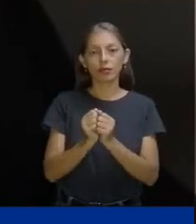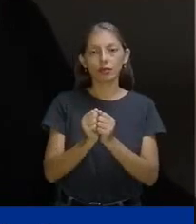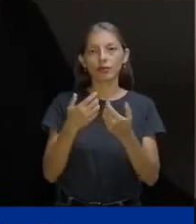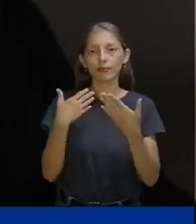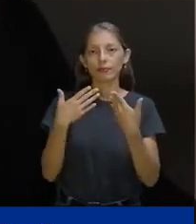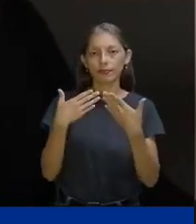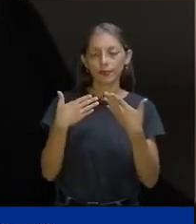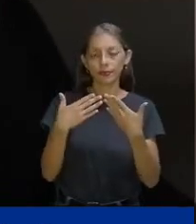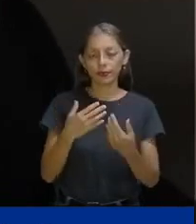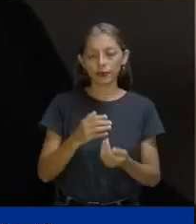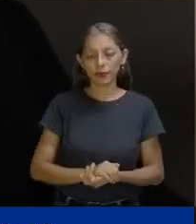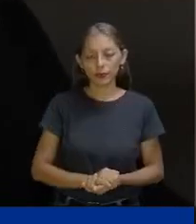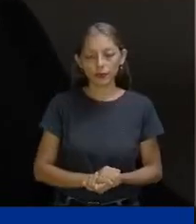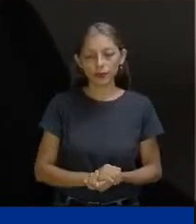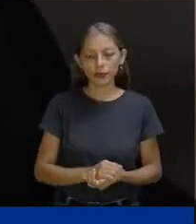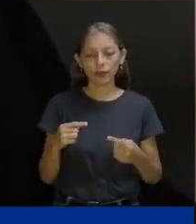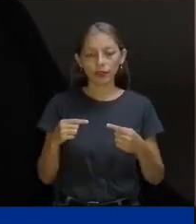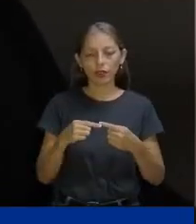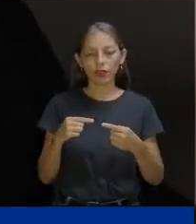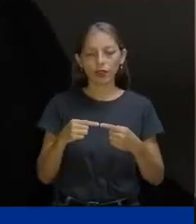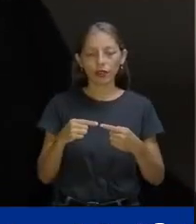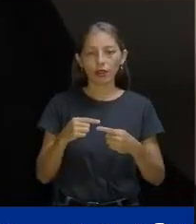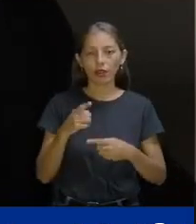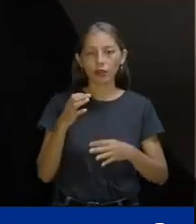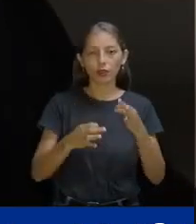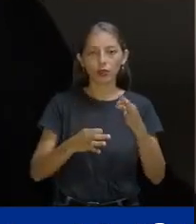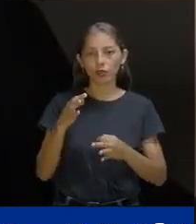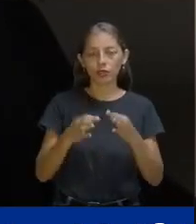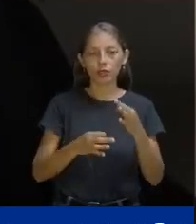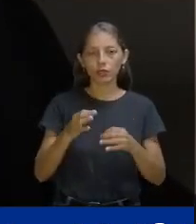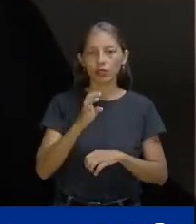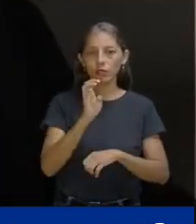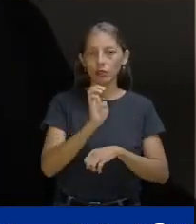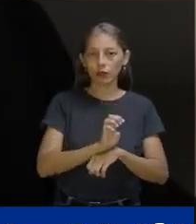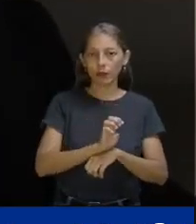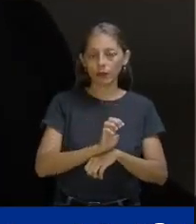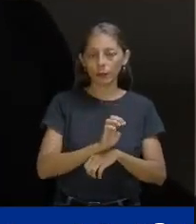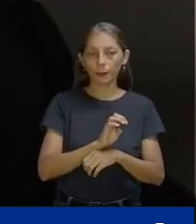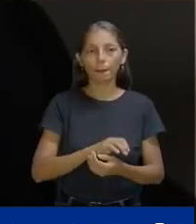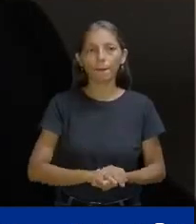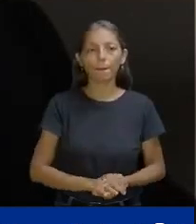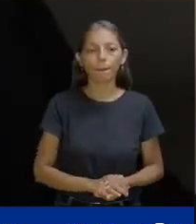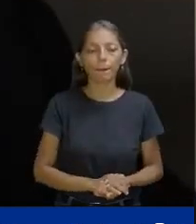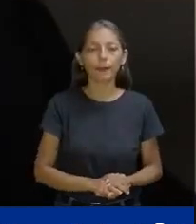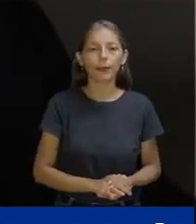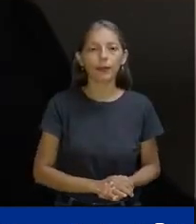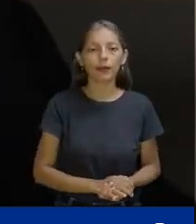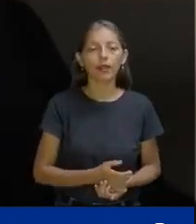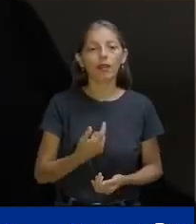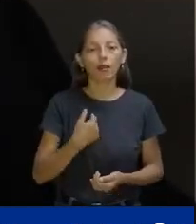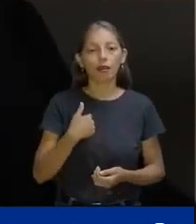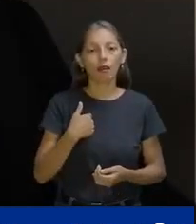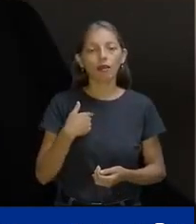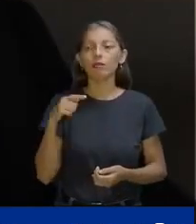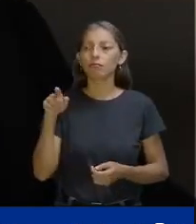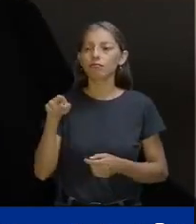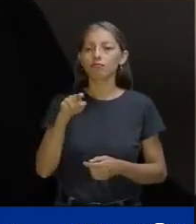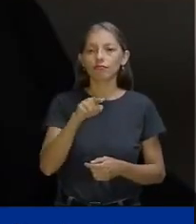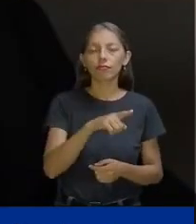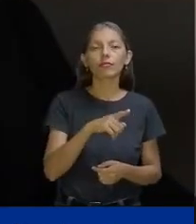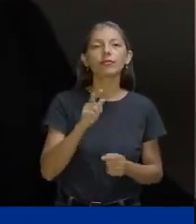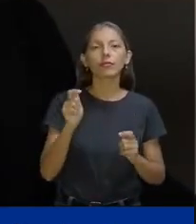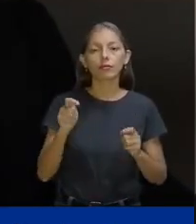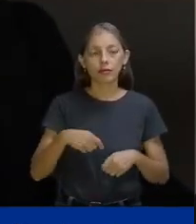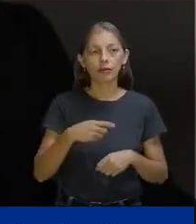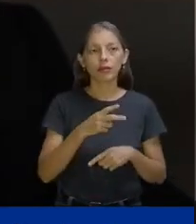relacionado à justiça estadual. E como nós somos servidores, supervisores dessa